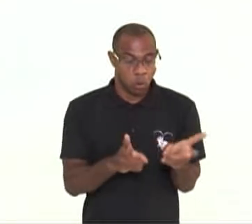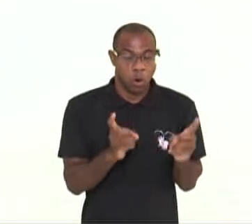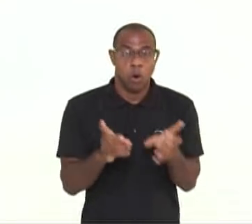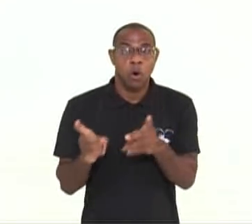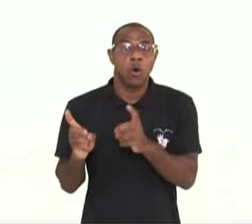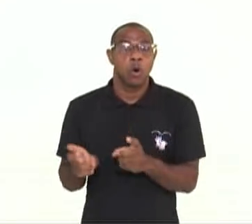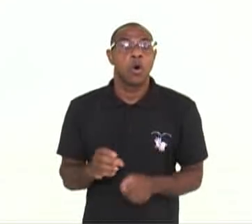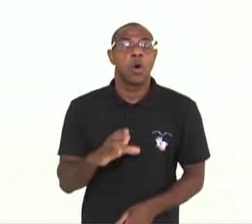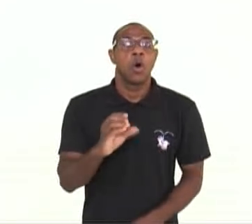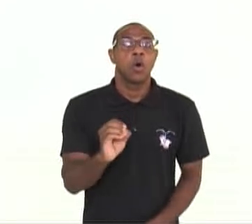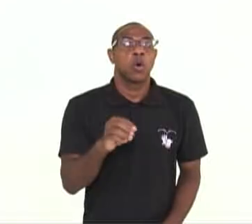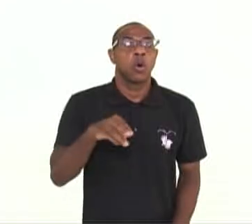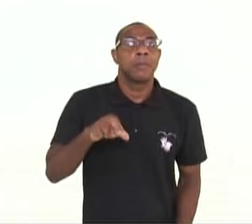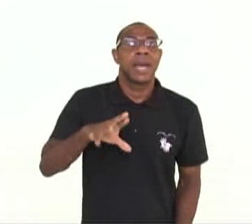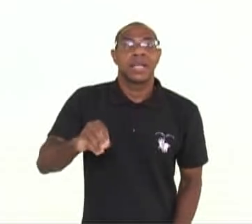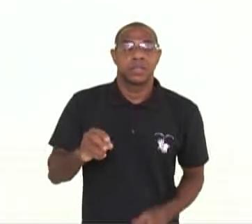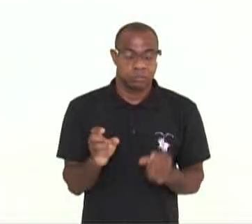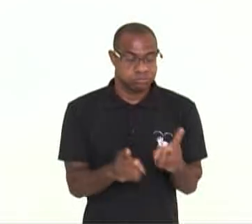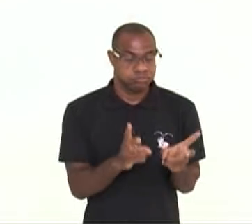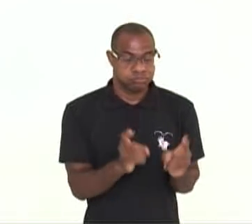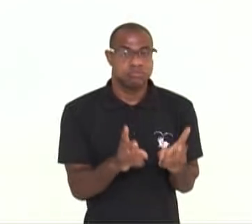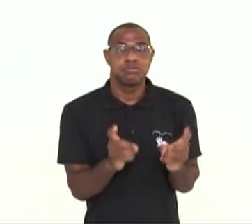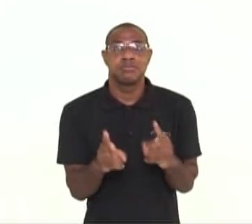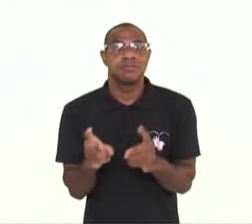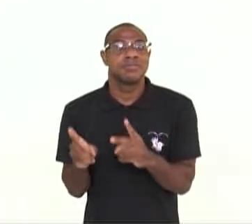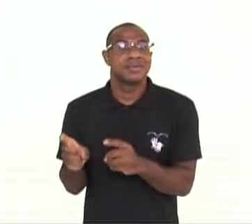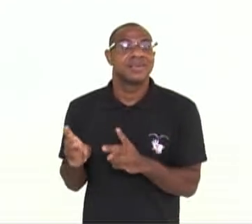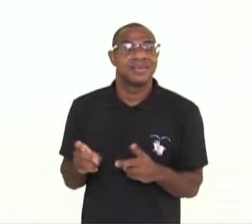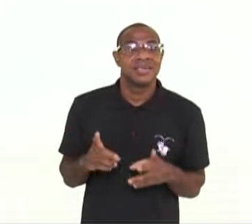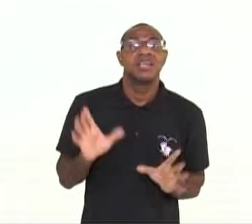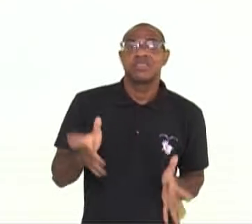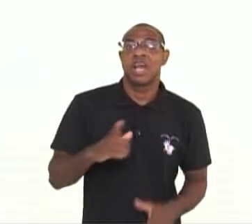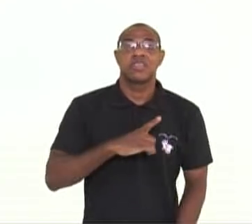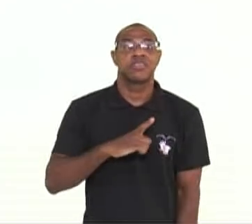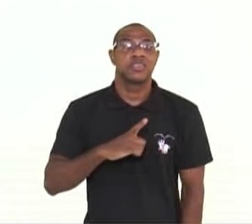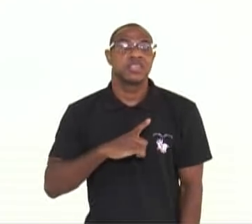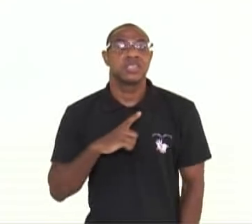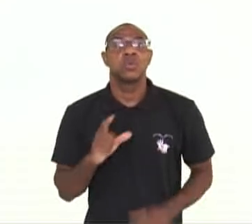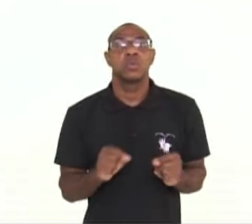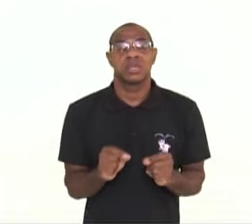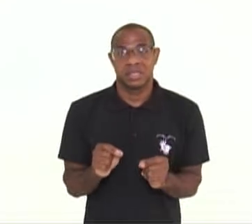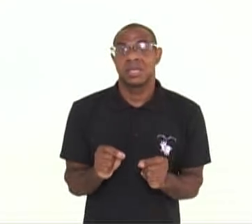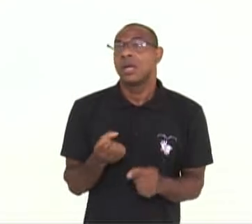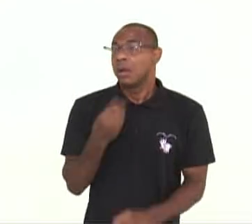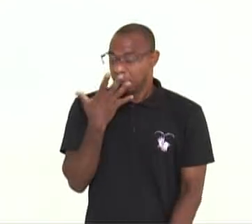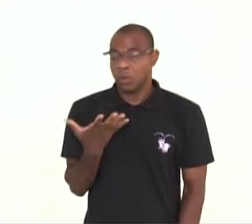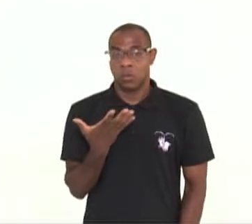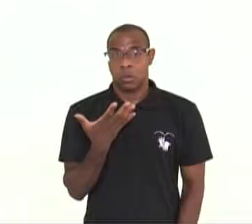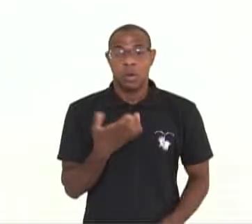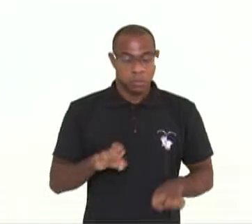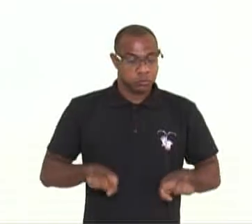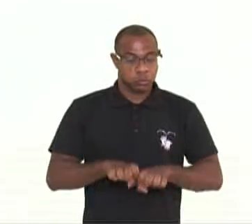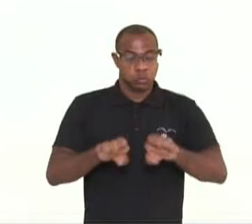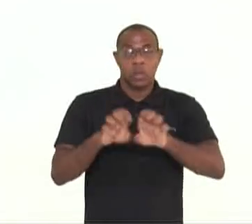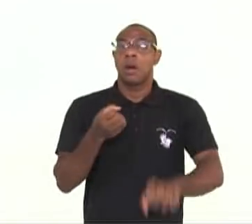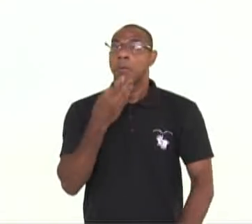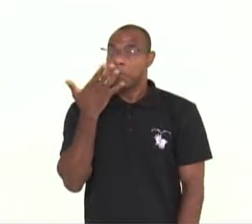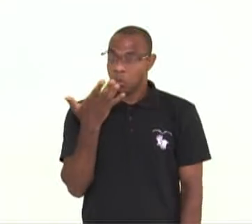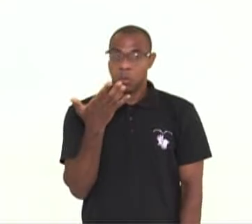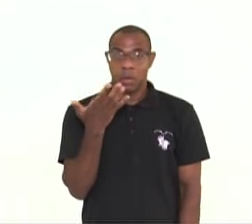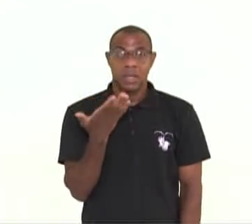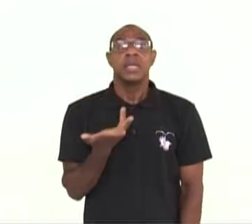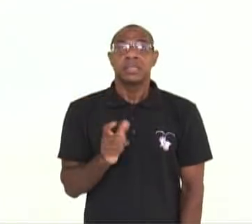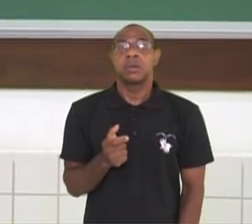desenvolvido. Dentro da Inglaterra, então, o comércio já existia de uma boa maneira, bem estruturado. Então, repara, a Inglaterra